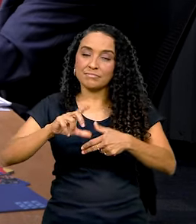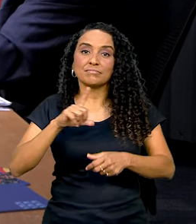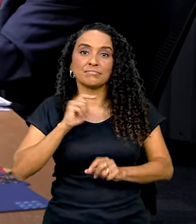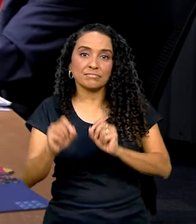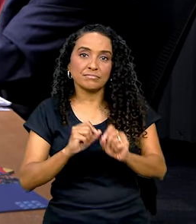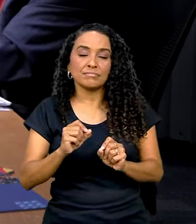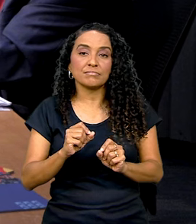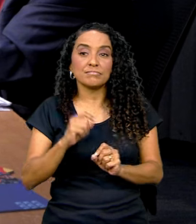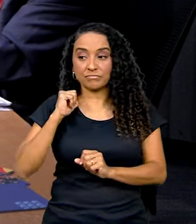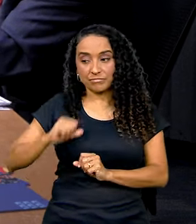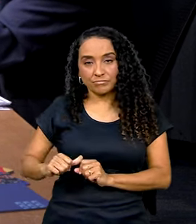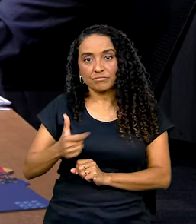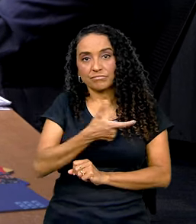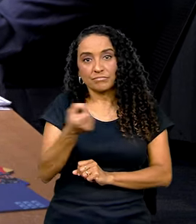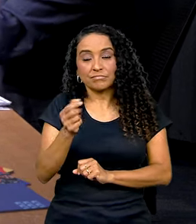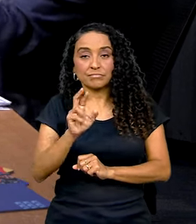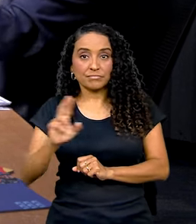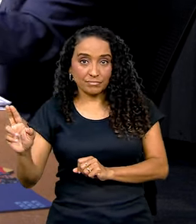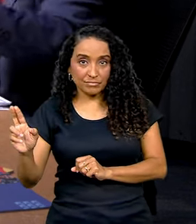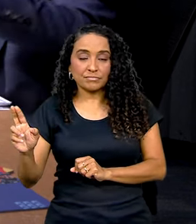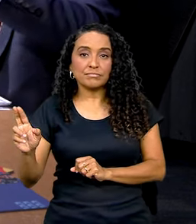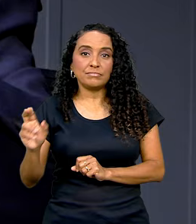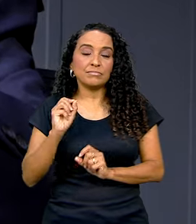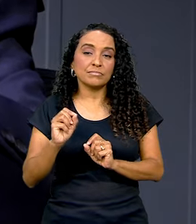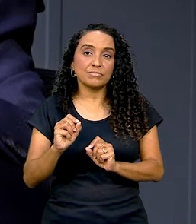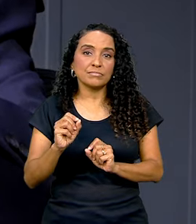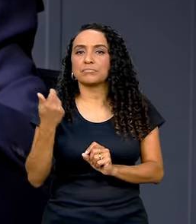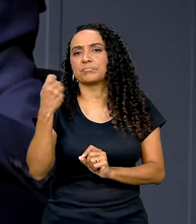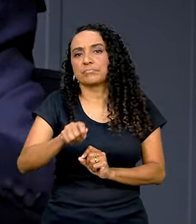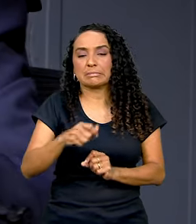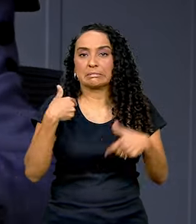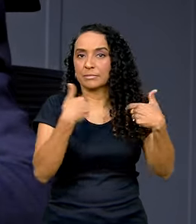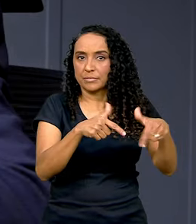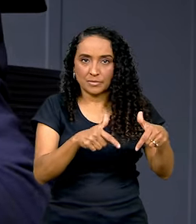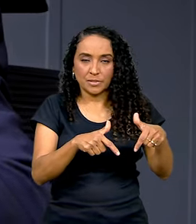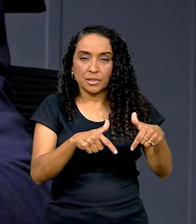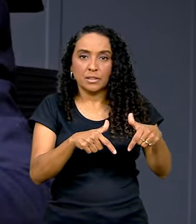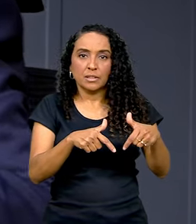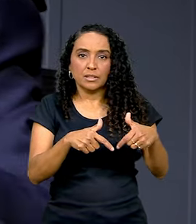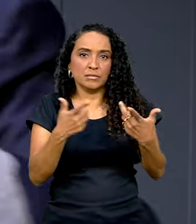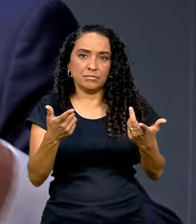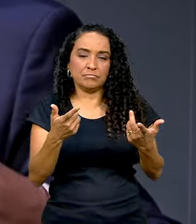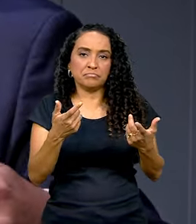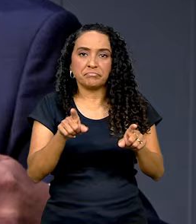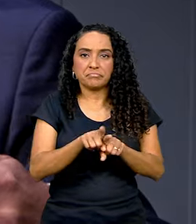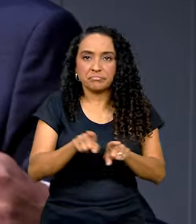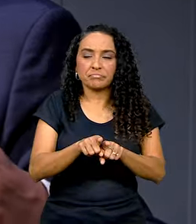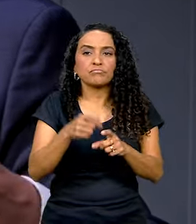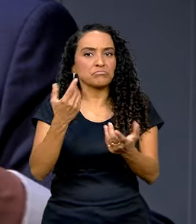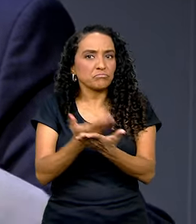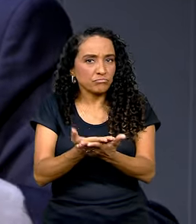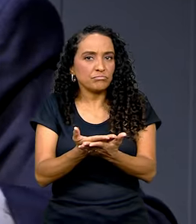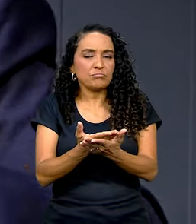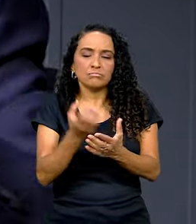de meia passa a ter ali uma bolsa de r$ 2 para poder não precisar trabalhar sem poder